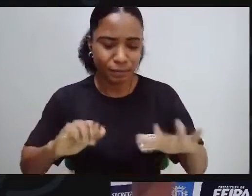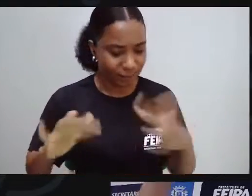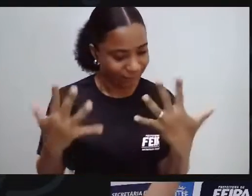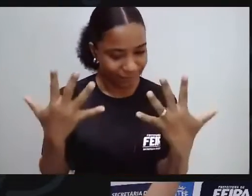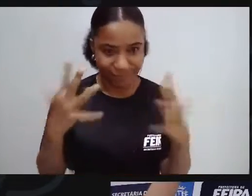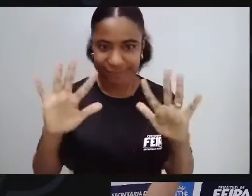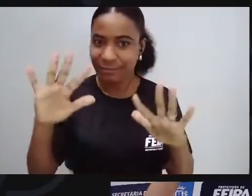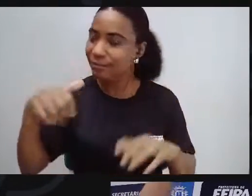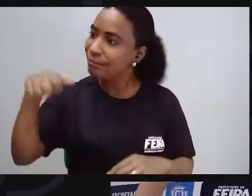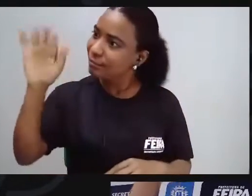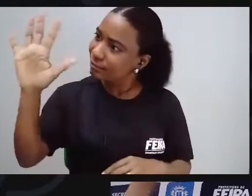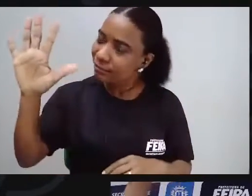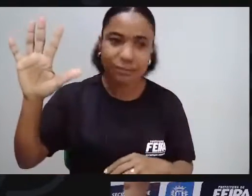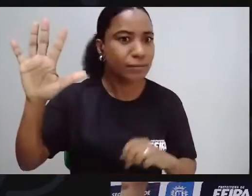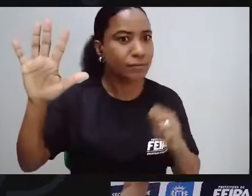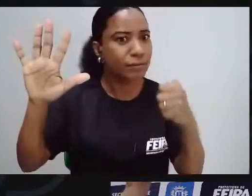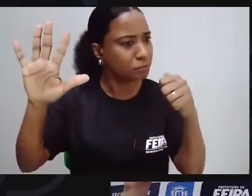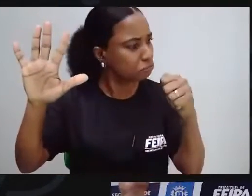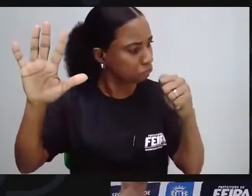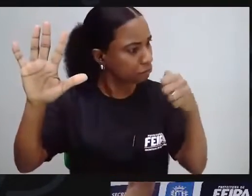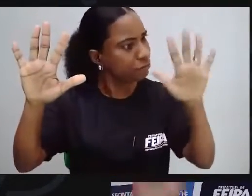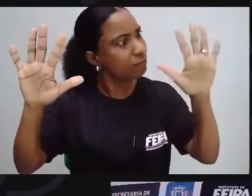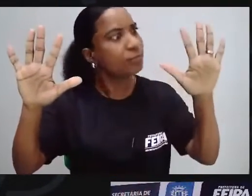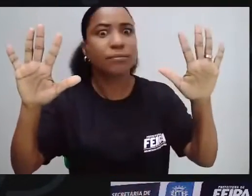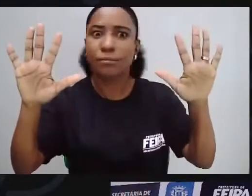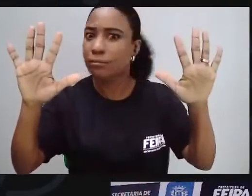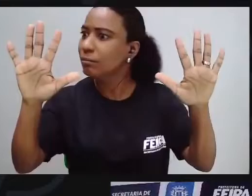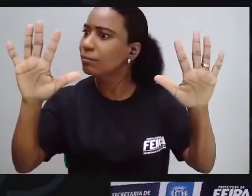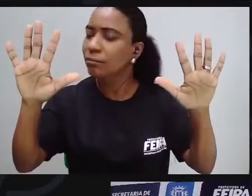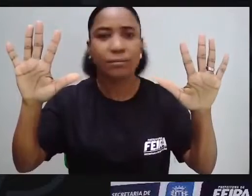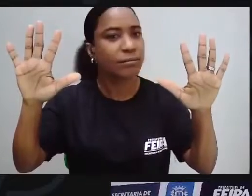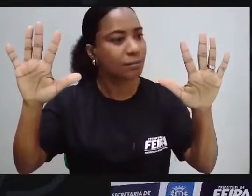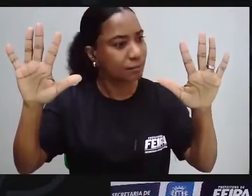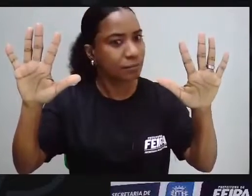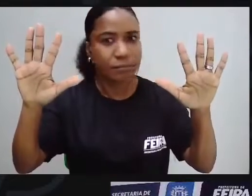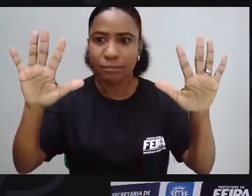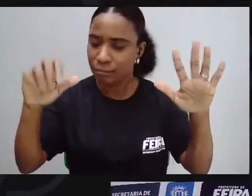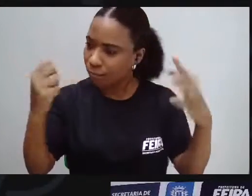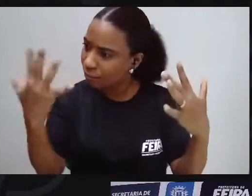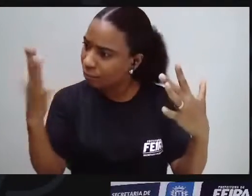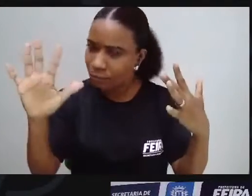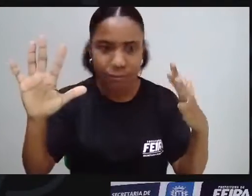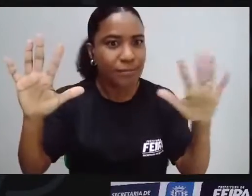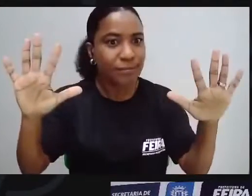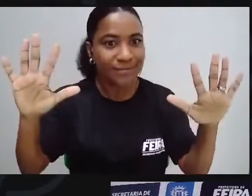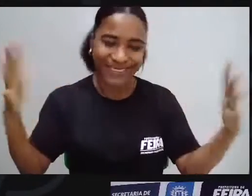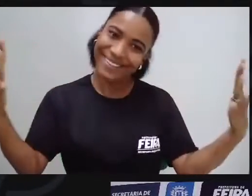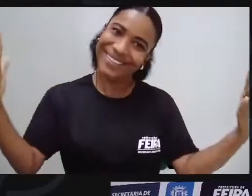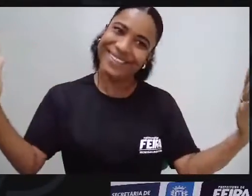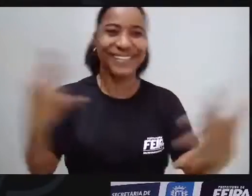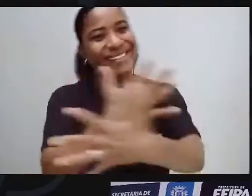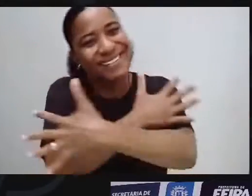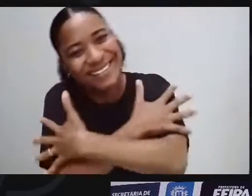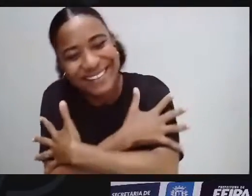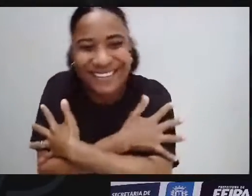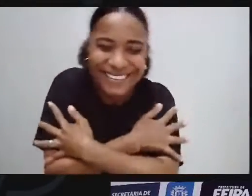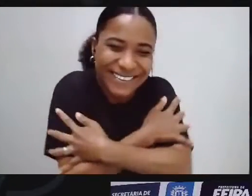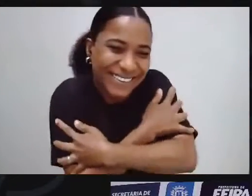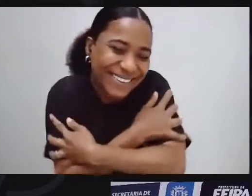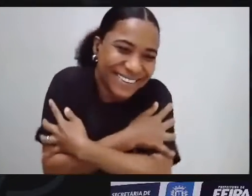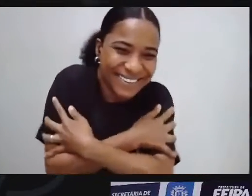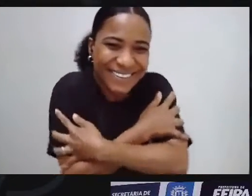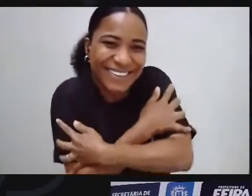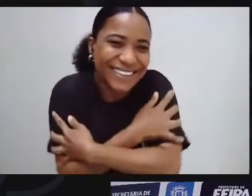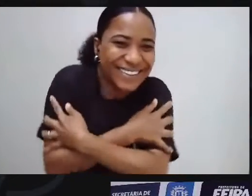uma mão tá bom representar mata bem legal